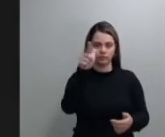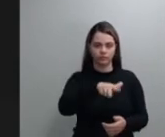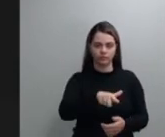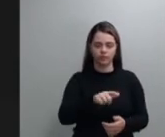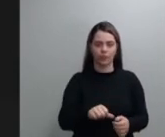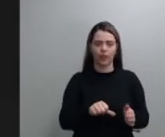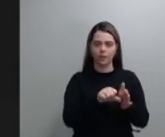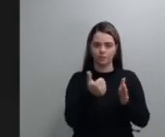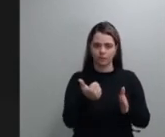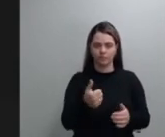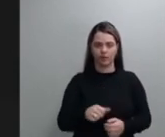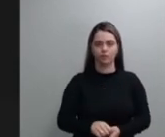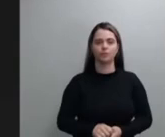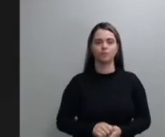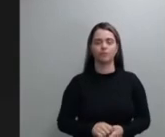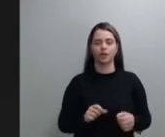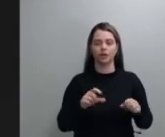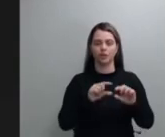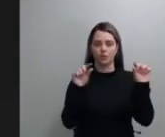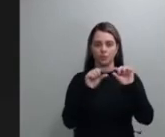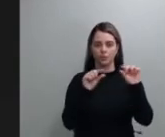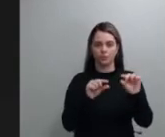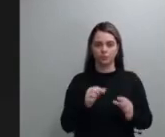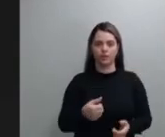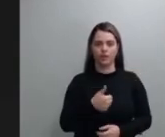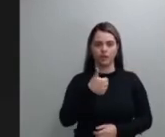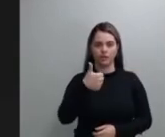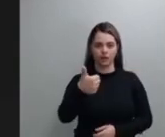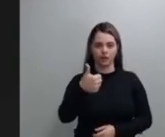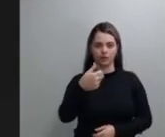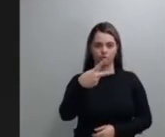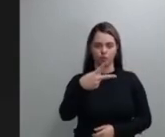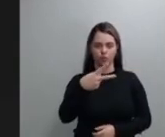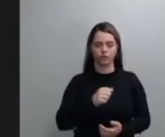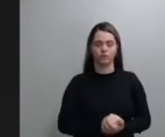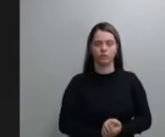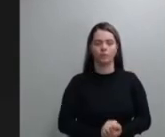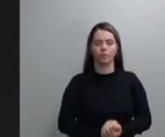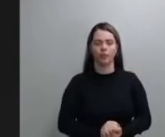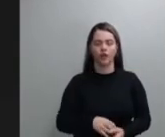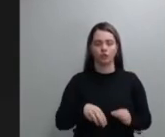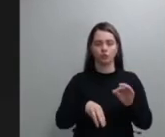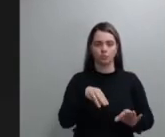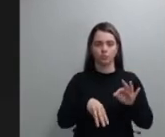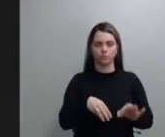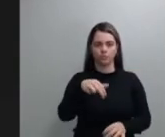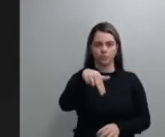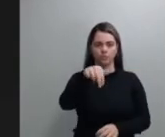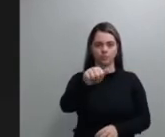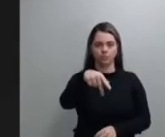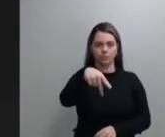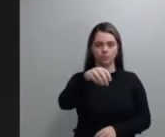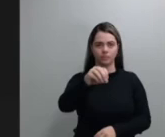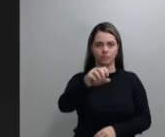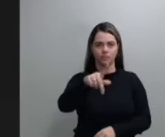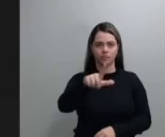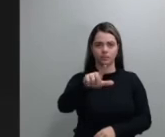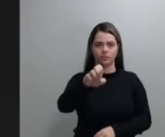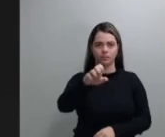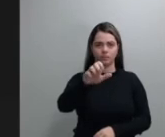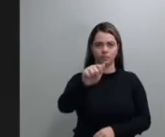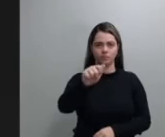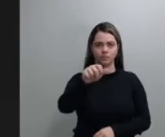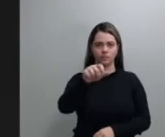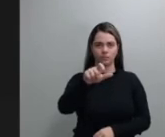o item 12 da pauta do ministro Napoleão recurso especial 1 milhão 526